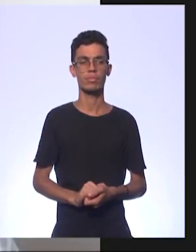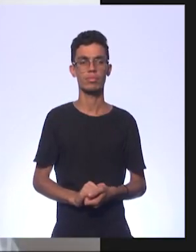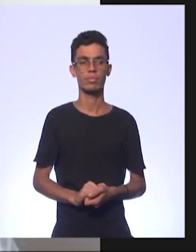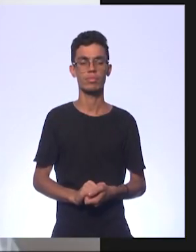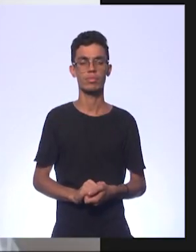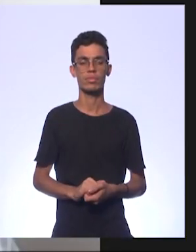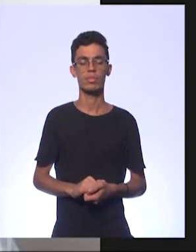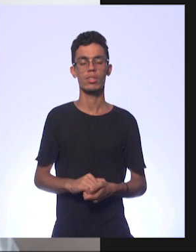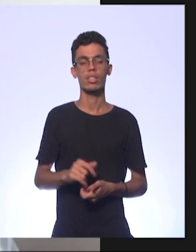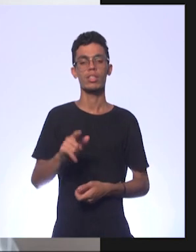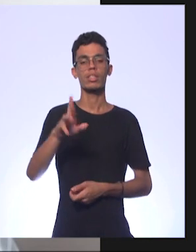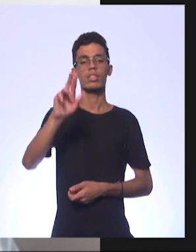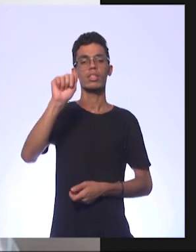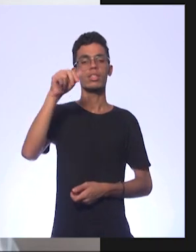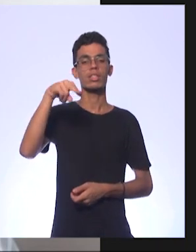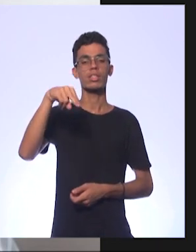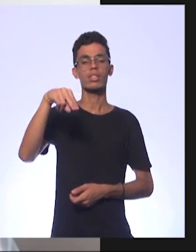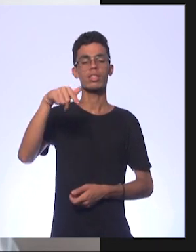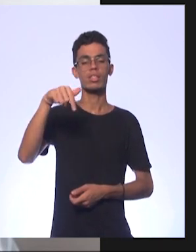Raquel,